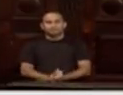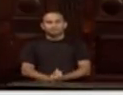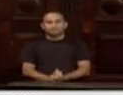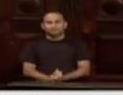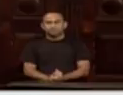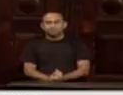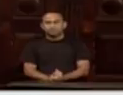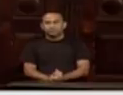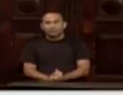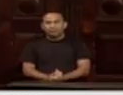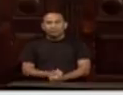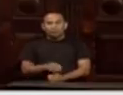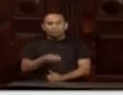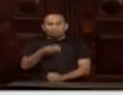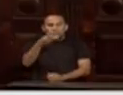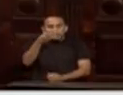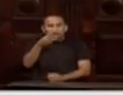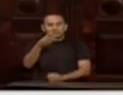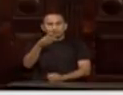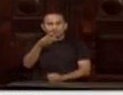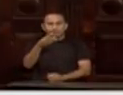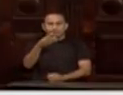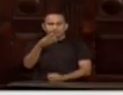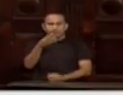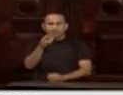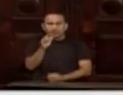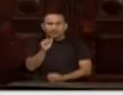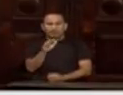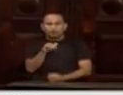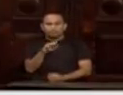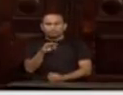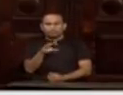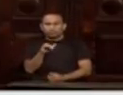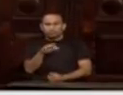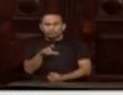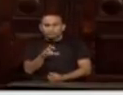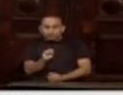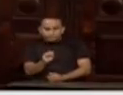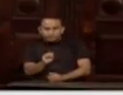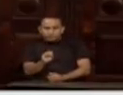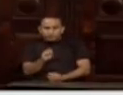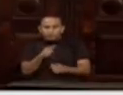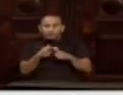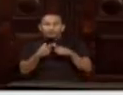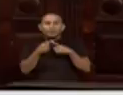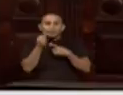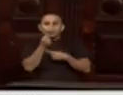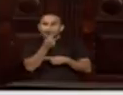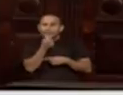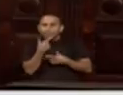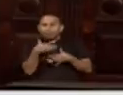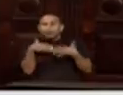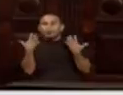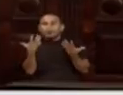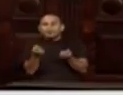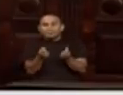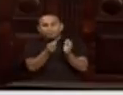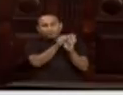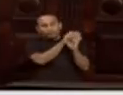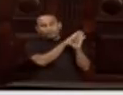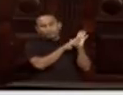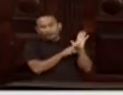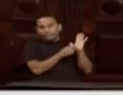com três auditores o governador aceitou além de setembro porque em setembro quando recebeu a lista o governador